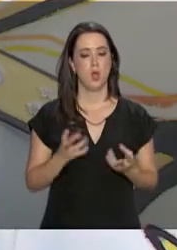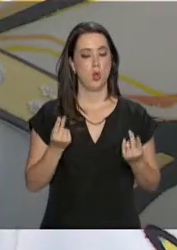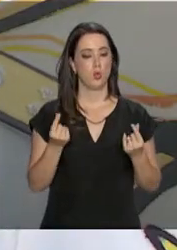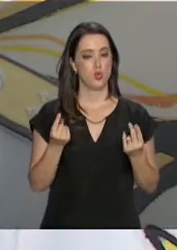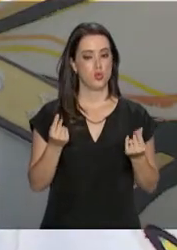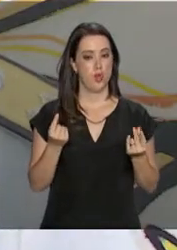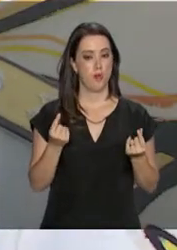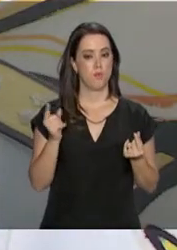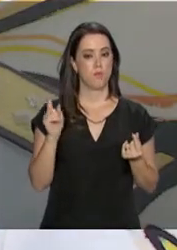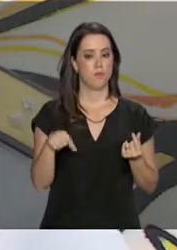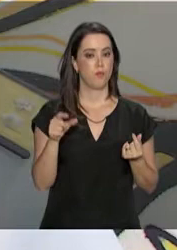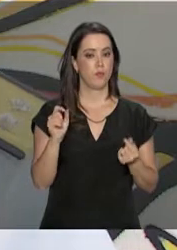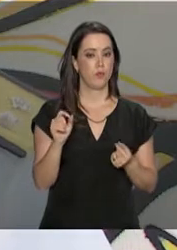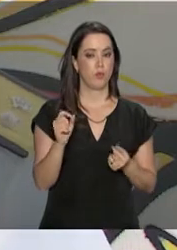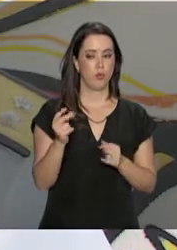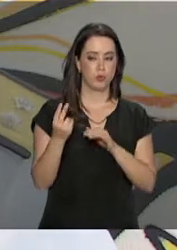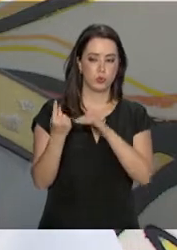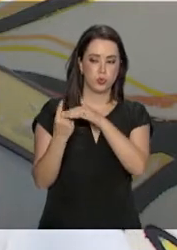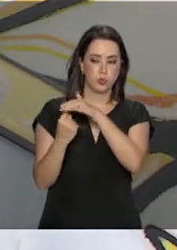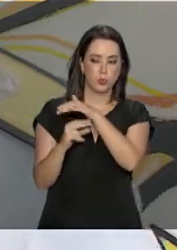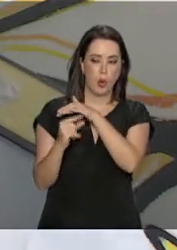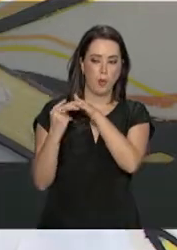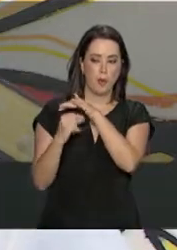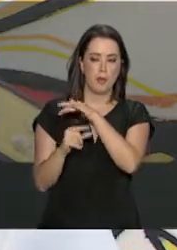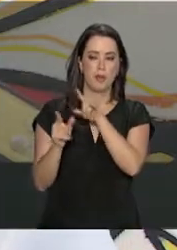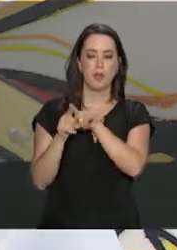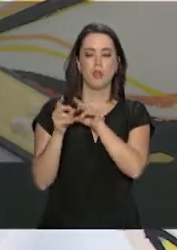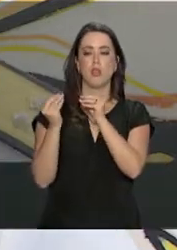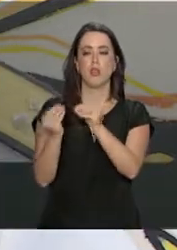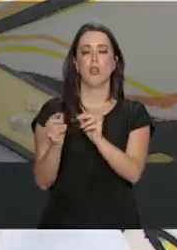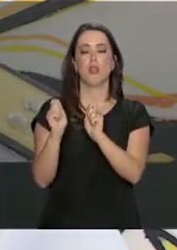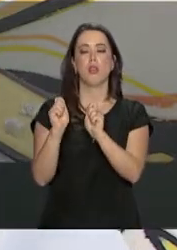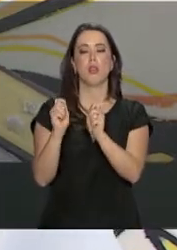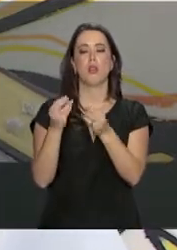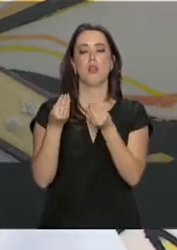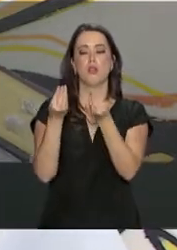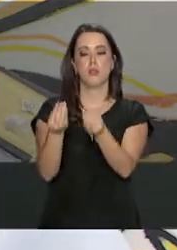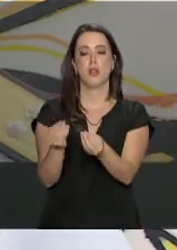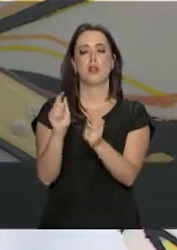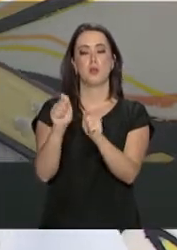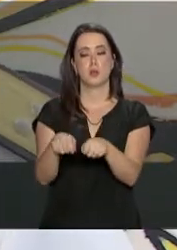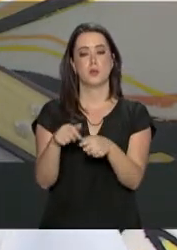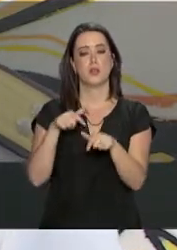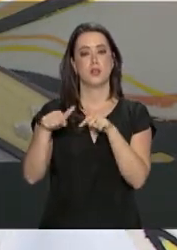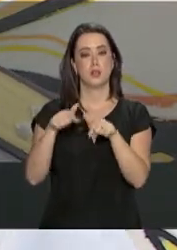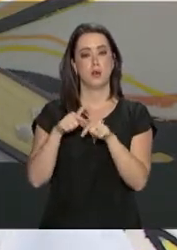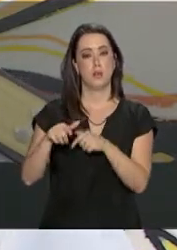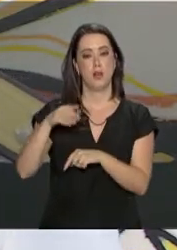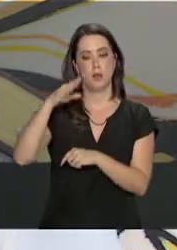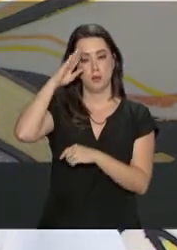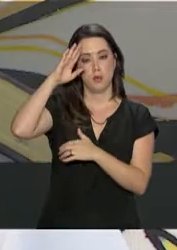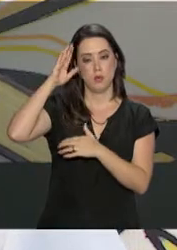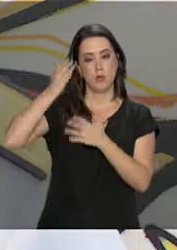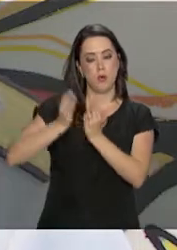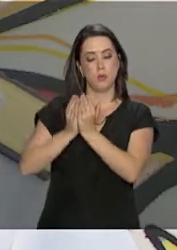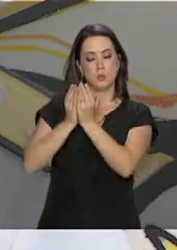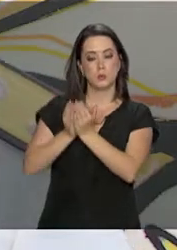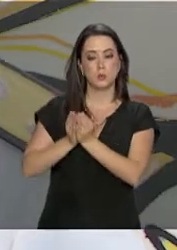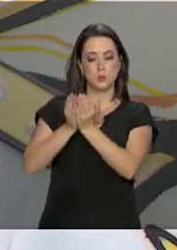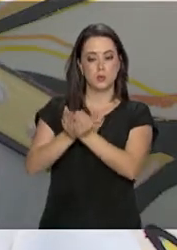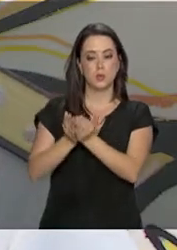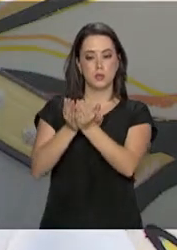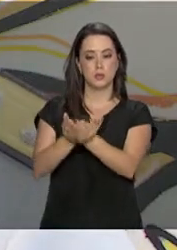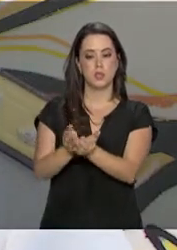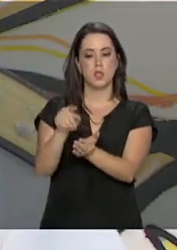em si, ele garante que haja a ação da Marinha do Brasil, a presença das embarcações,